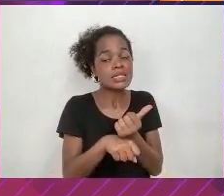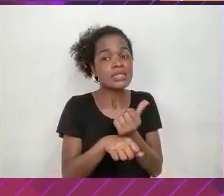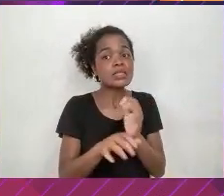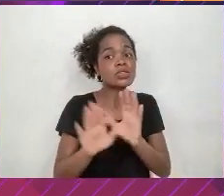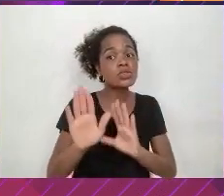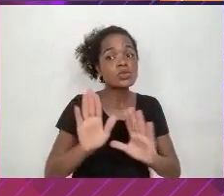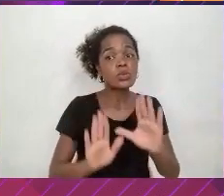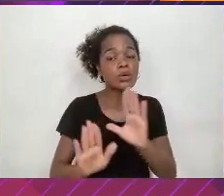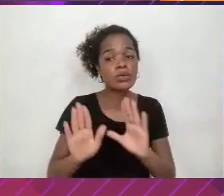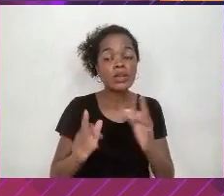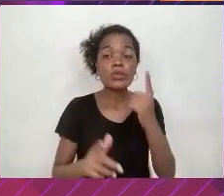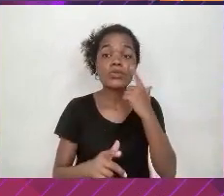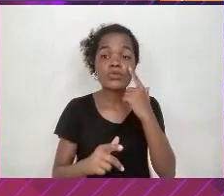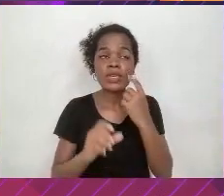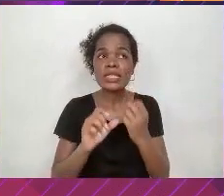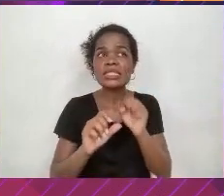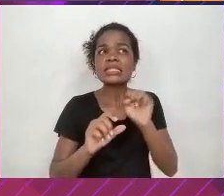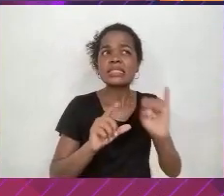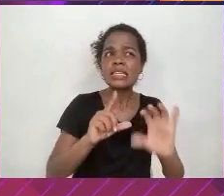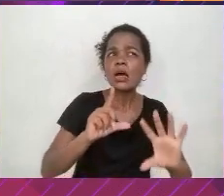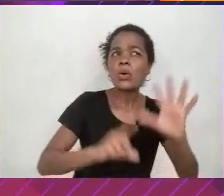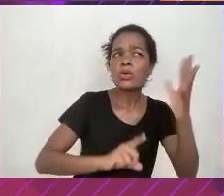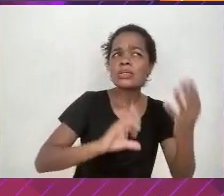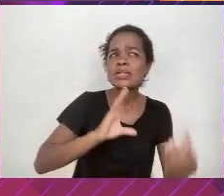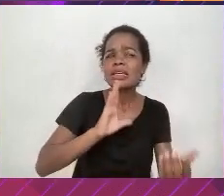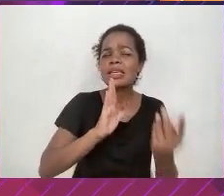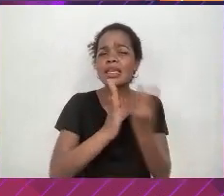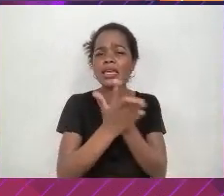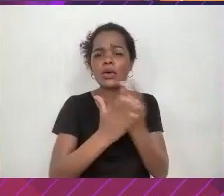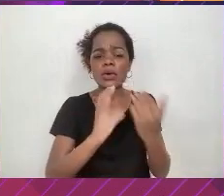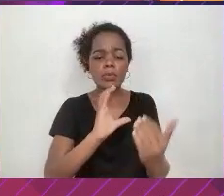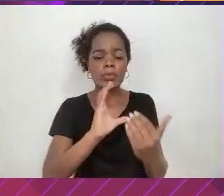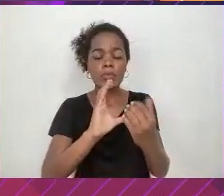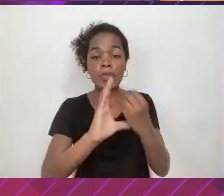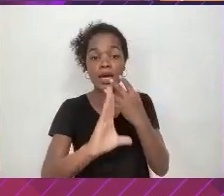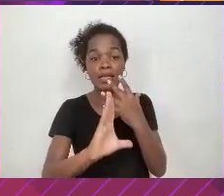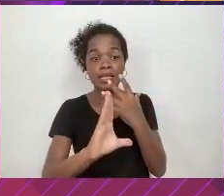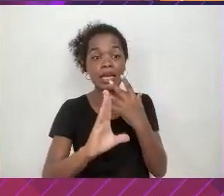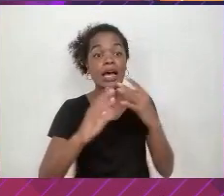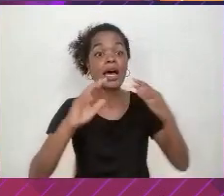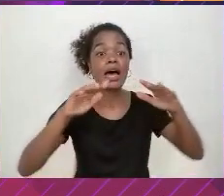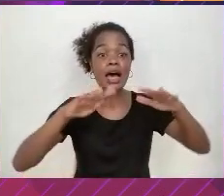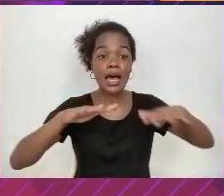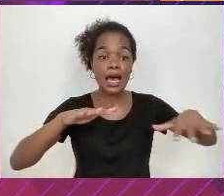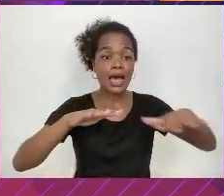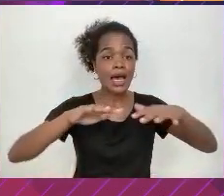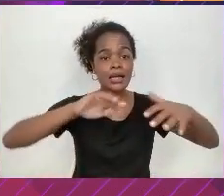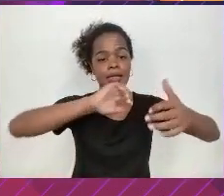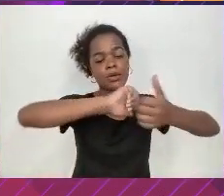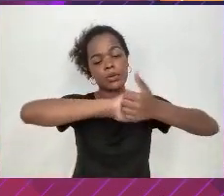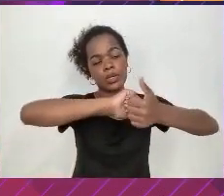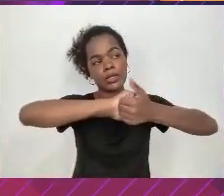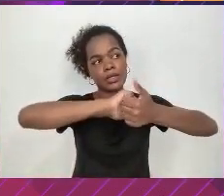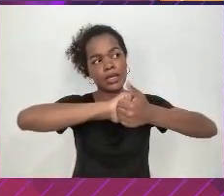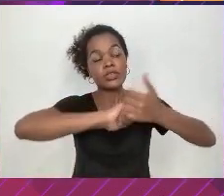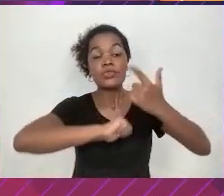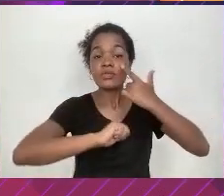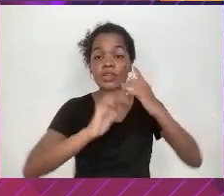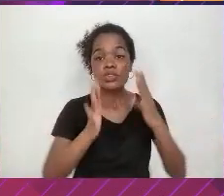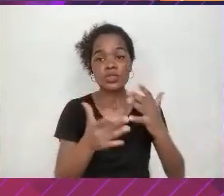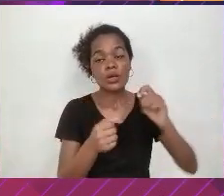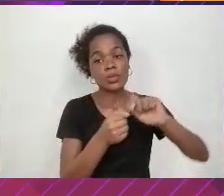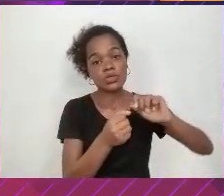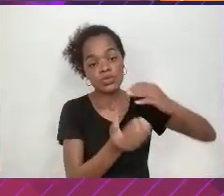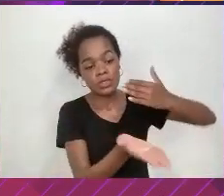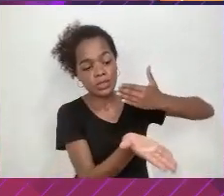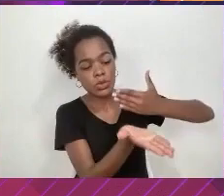tratar. Né? Então, se a gente for tratar todos esses erros, a qualidade vai pegar ali para a gente já fazer isso tudo no começo e